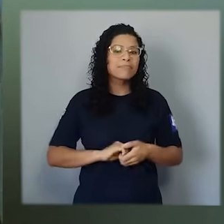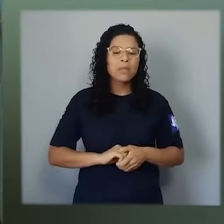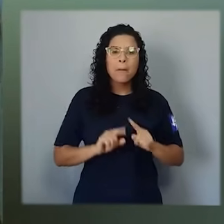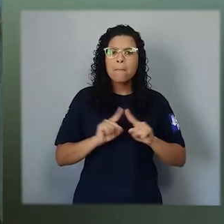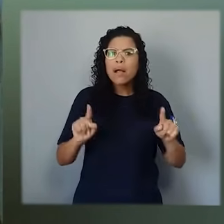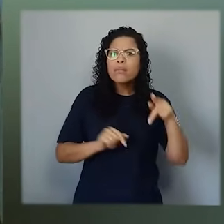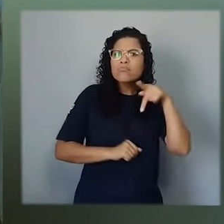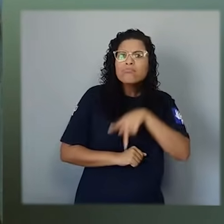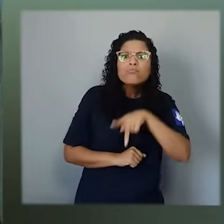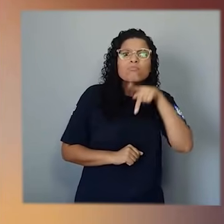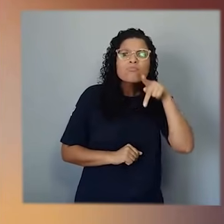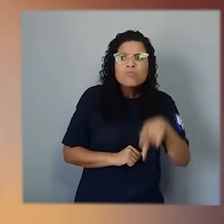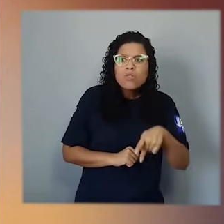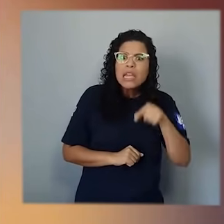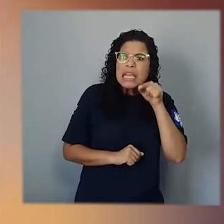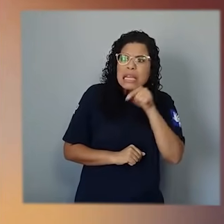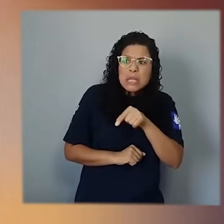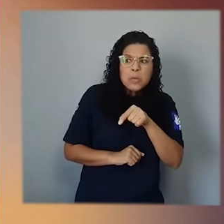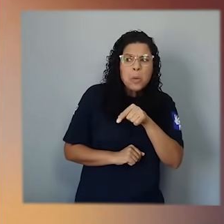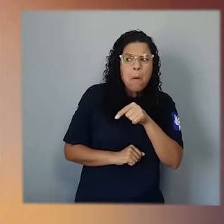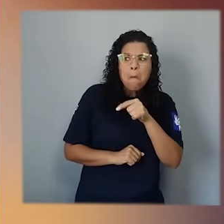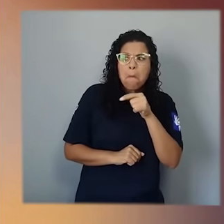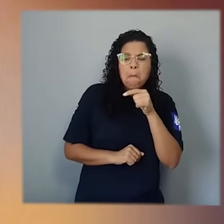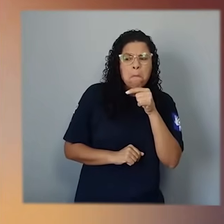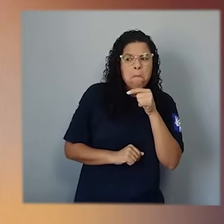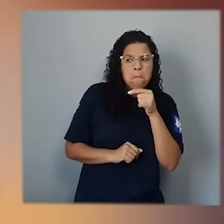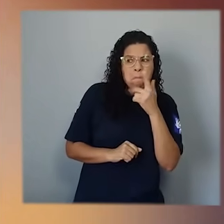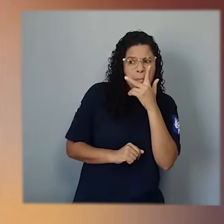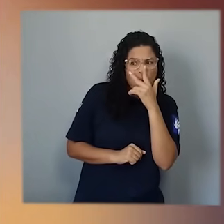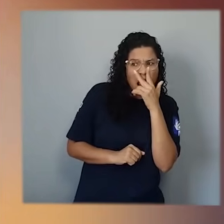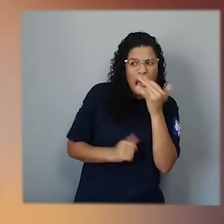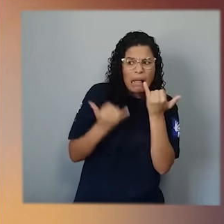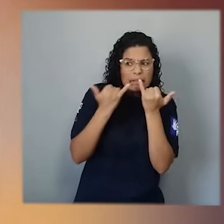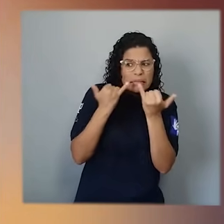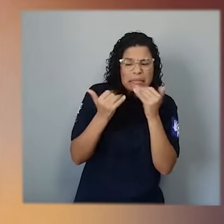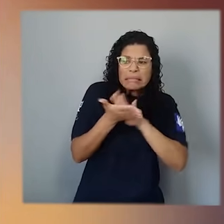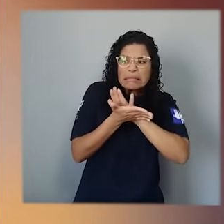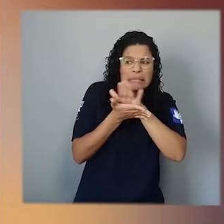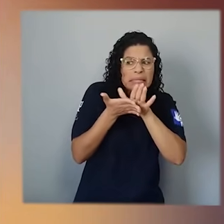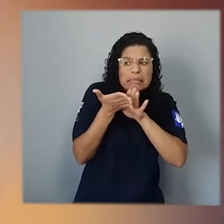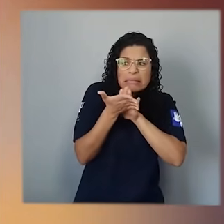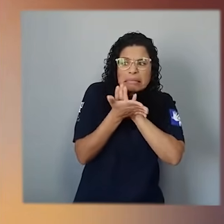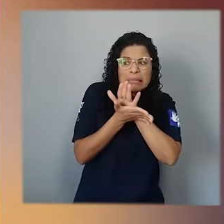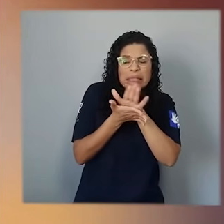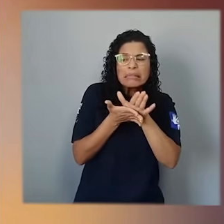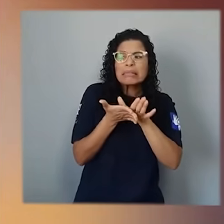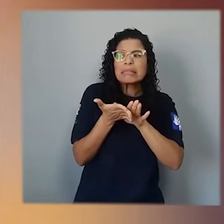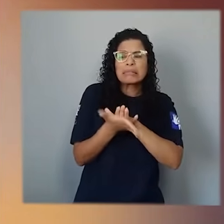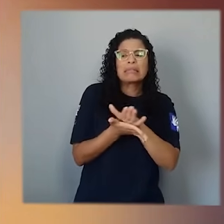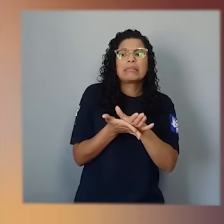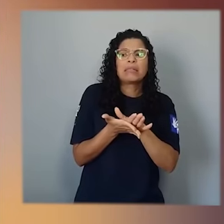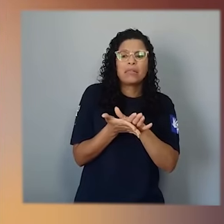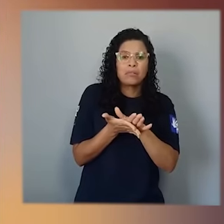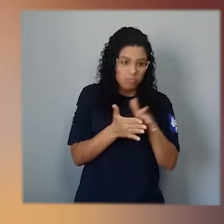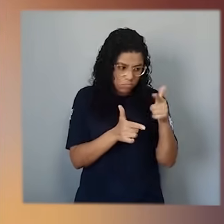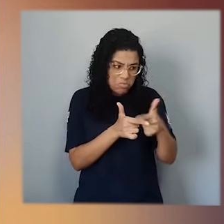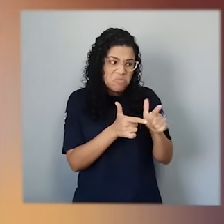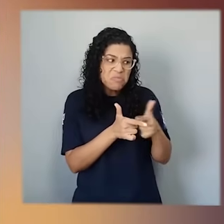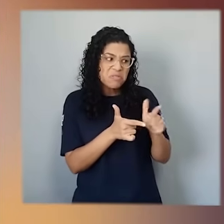Mas, professora Ângela, isso não se parece com nada que eu conheço. E tem